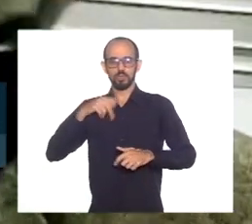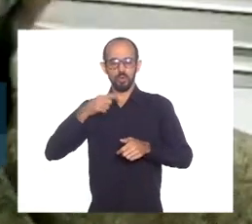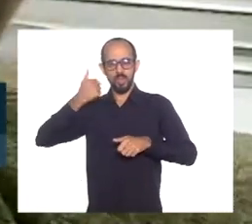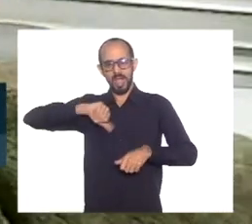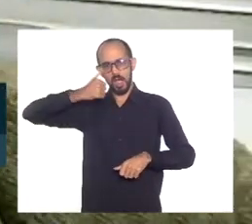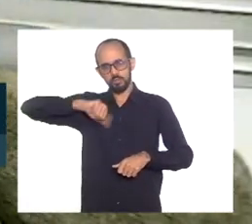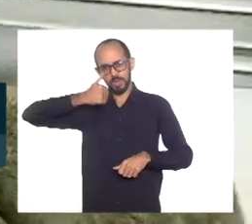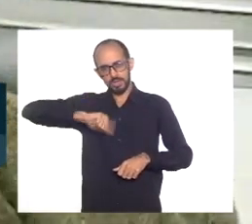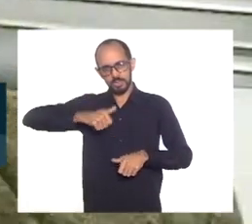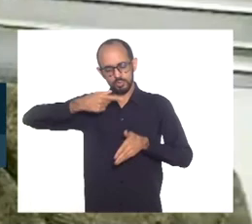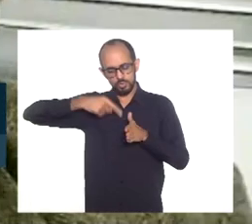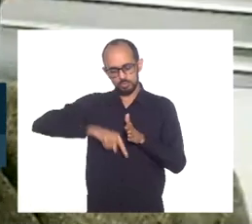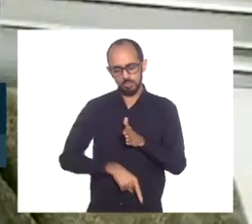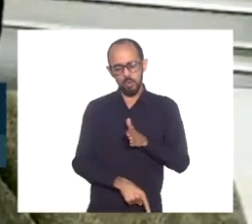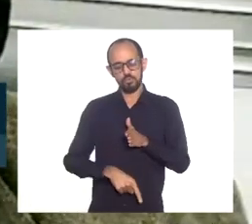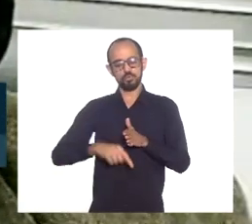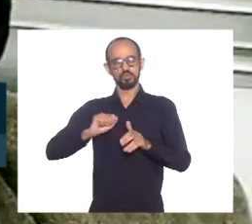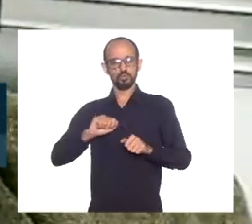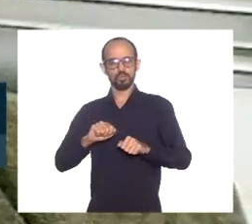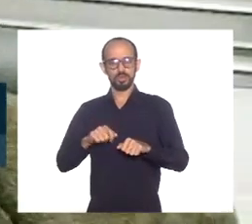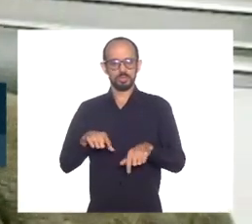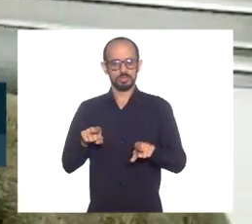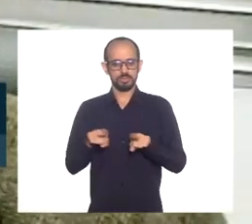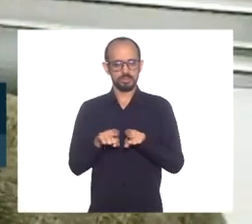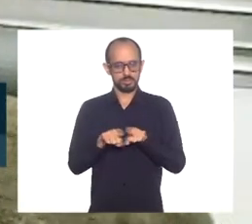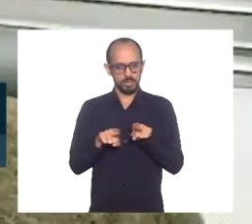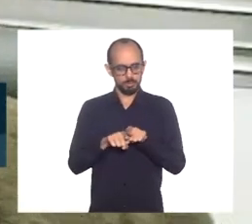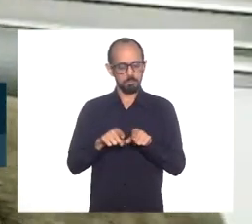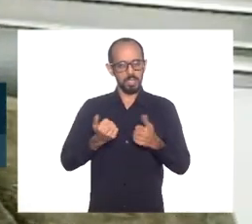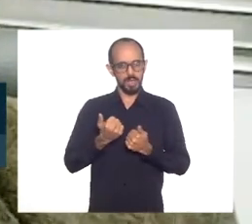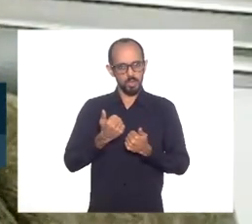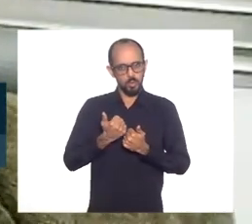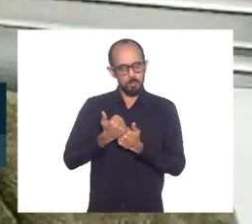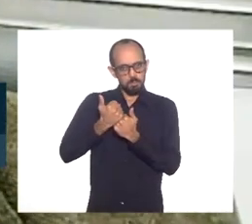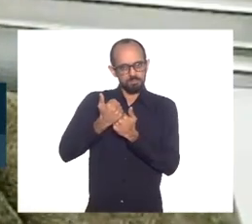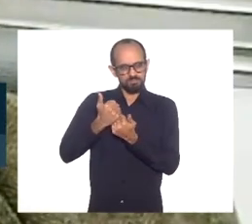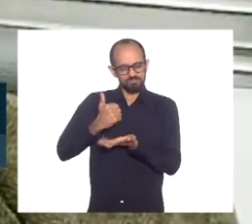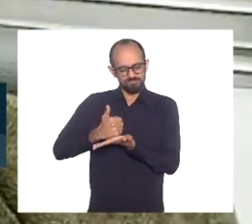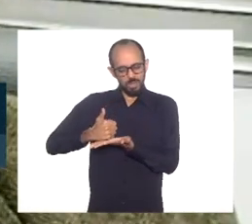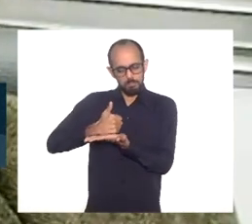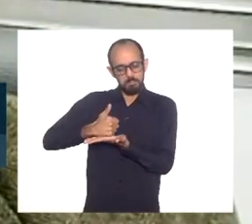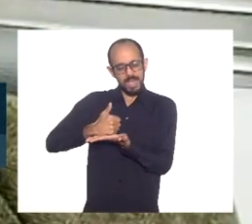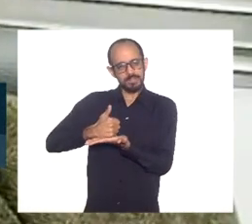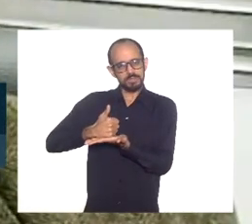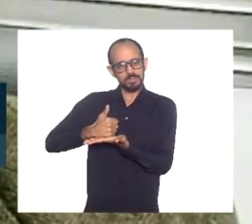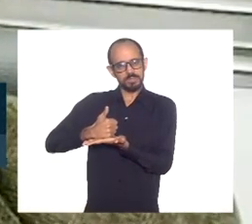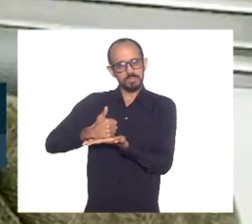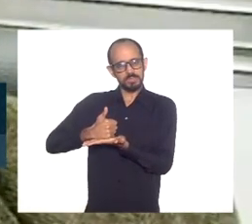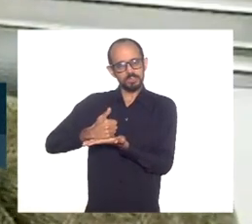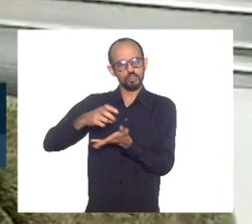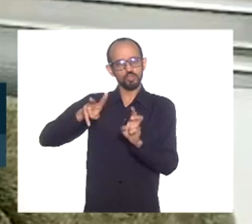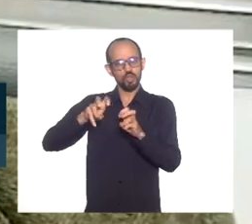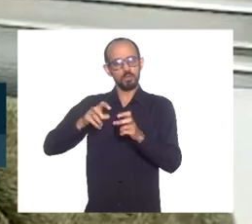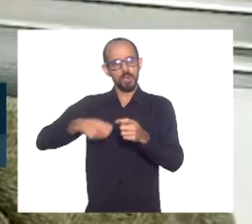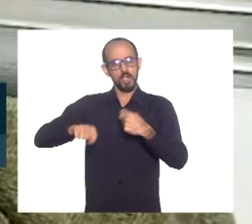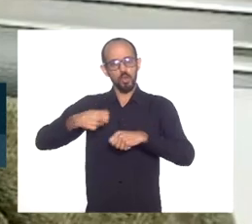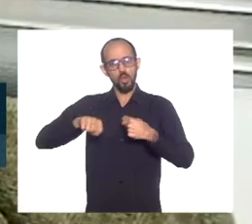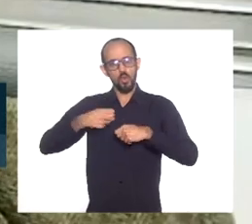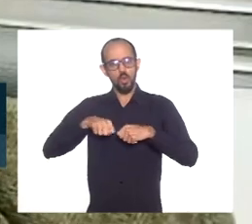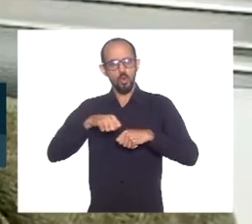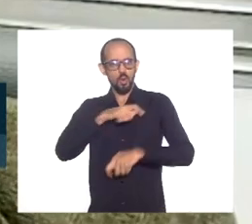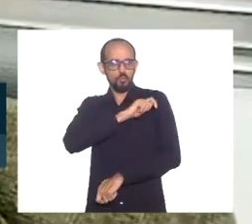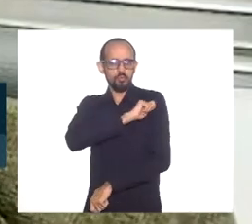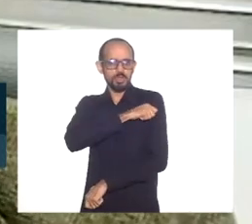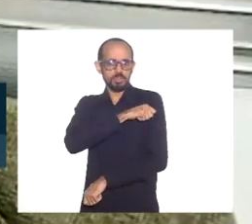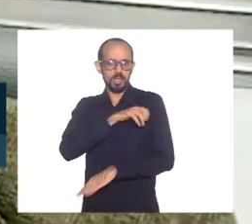análises profundas e muito bem respaldadas da questão econômica e fiscal do